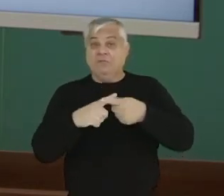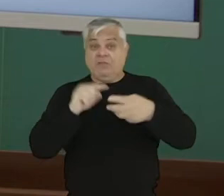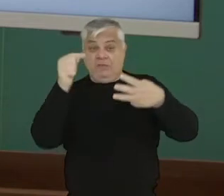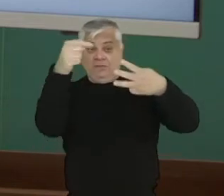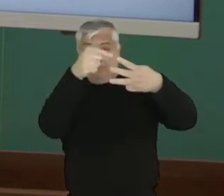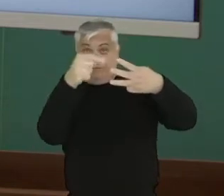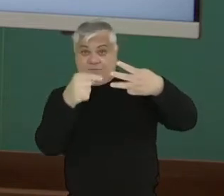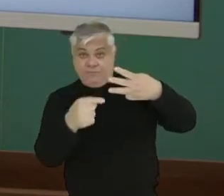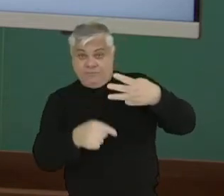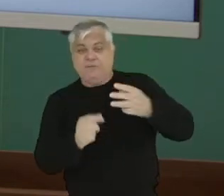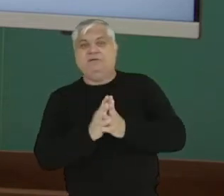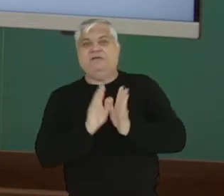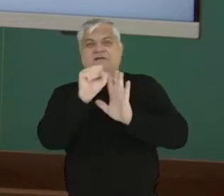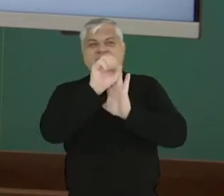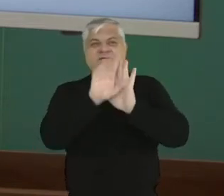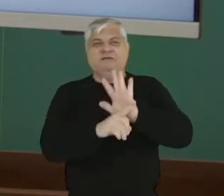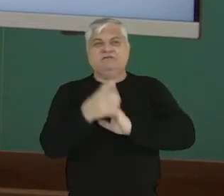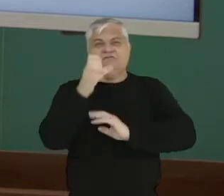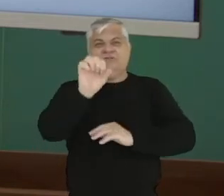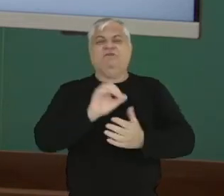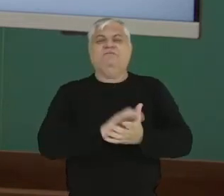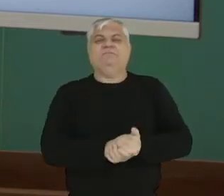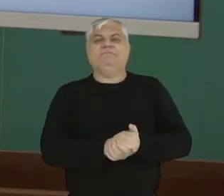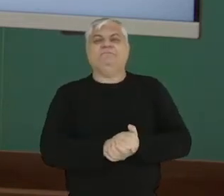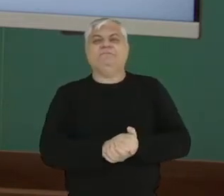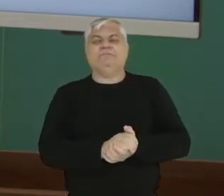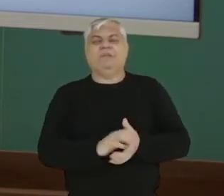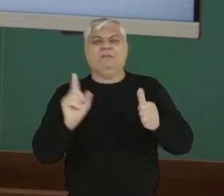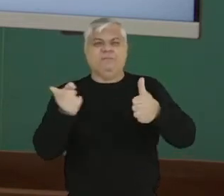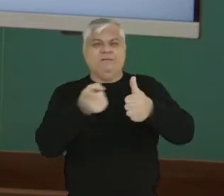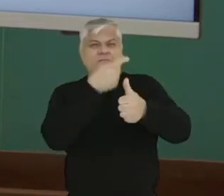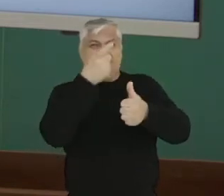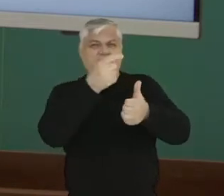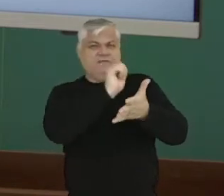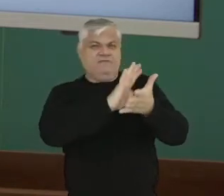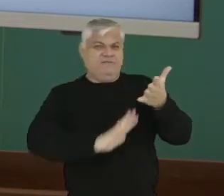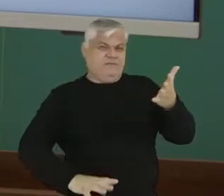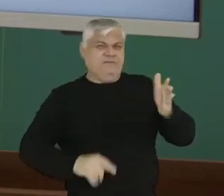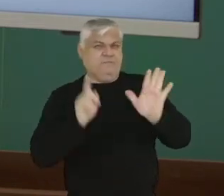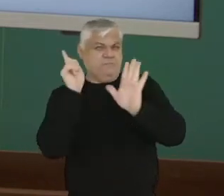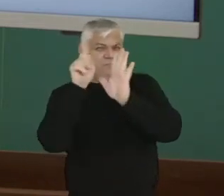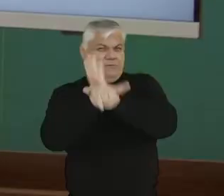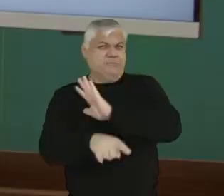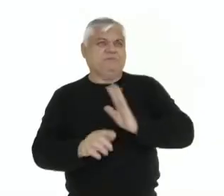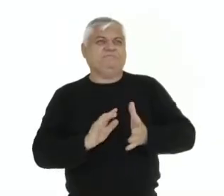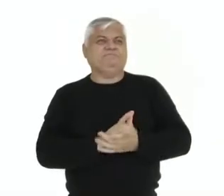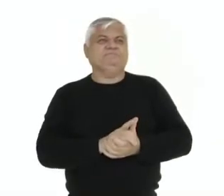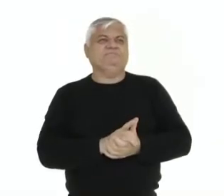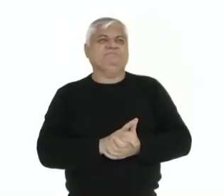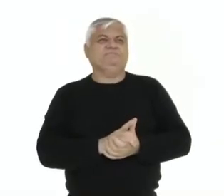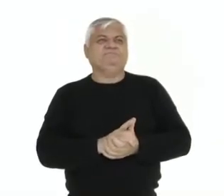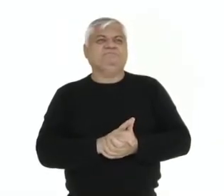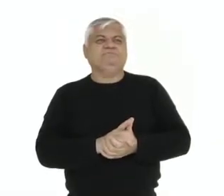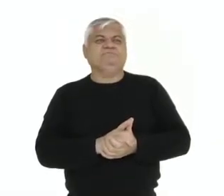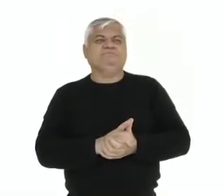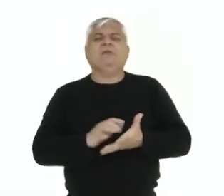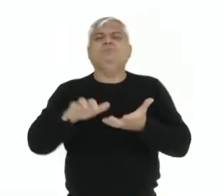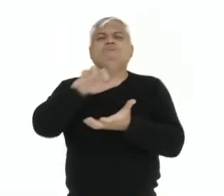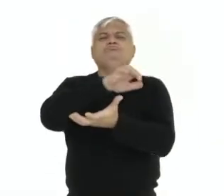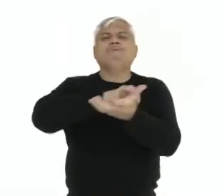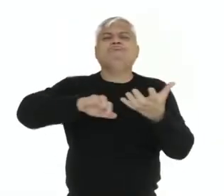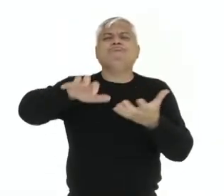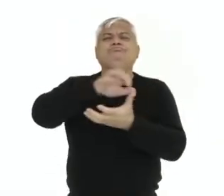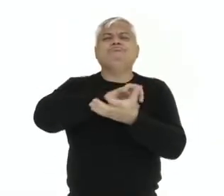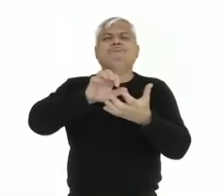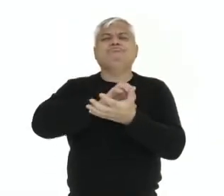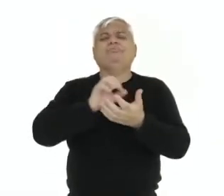aí o século XIX, né? E aqui uma atividade, olha só o que eu pergunto a vocês, né? Quais as revoltas do